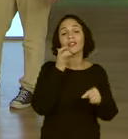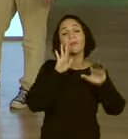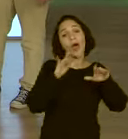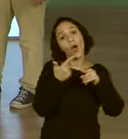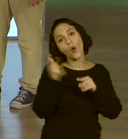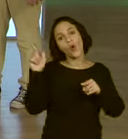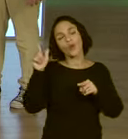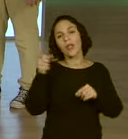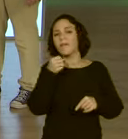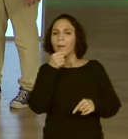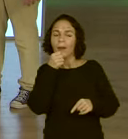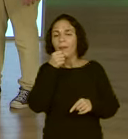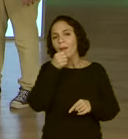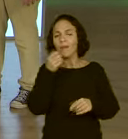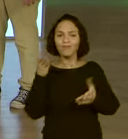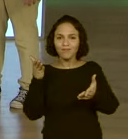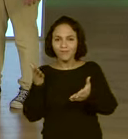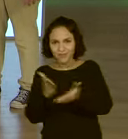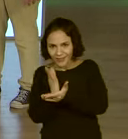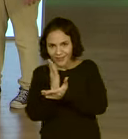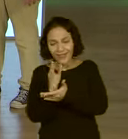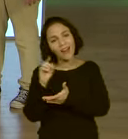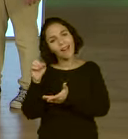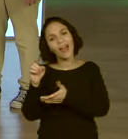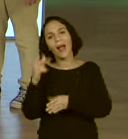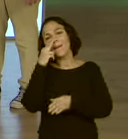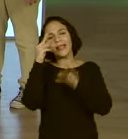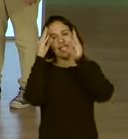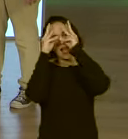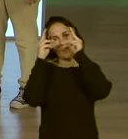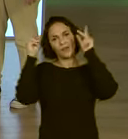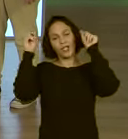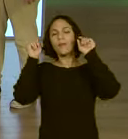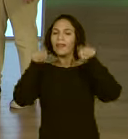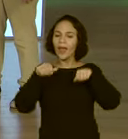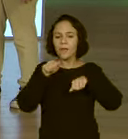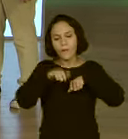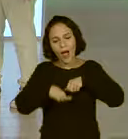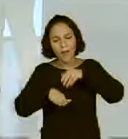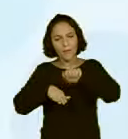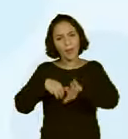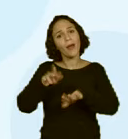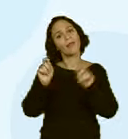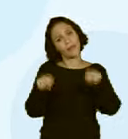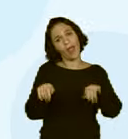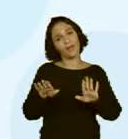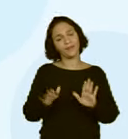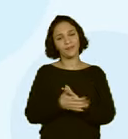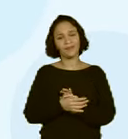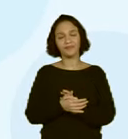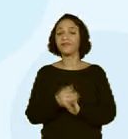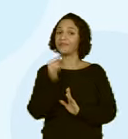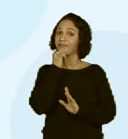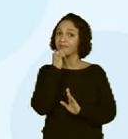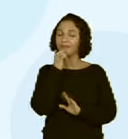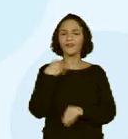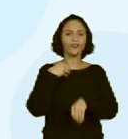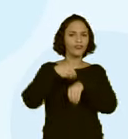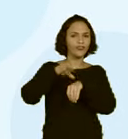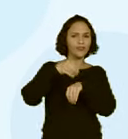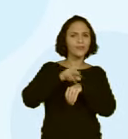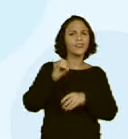para realizar, tá? E aí, as nossas dicas. Se o sonho for muito grande ou não for